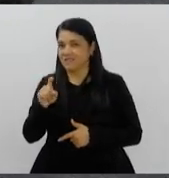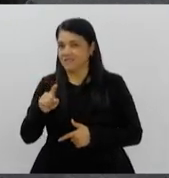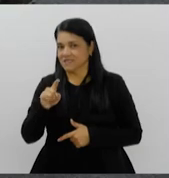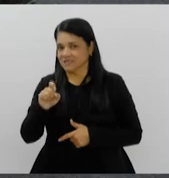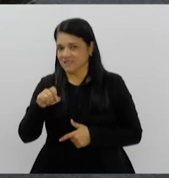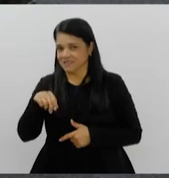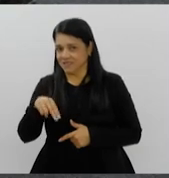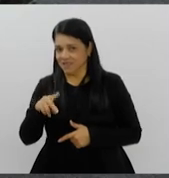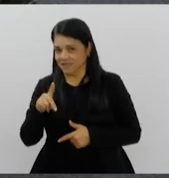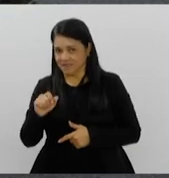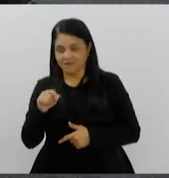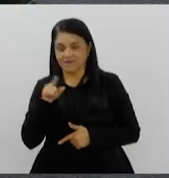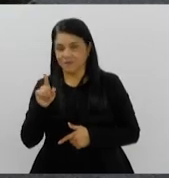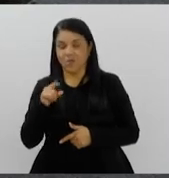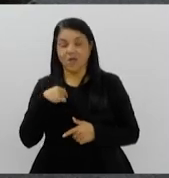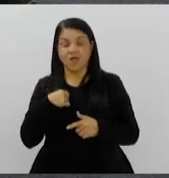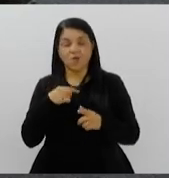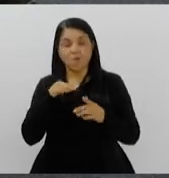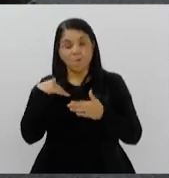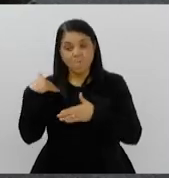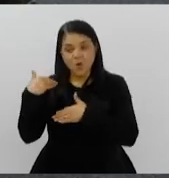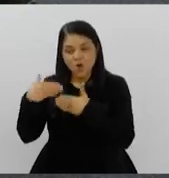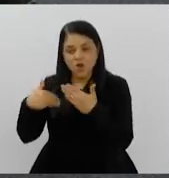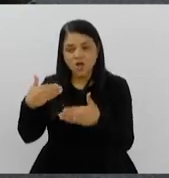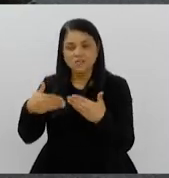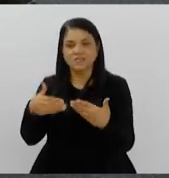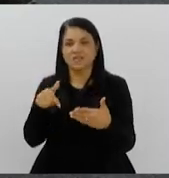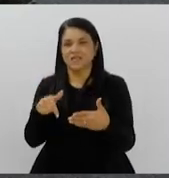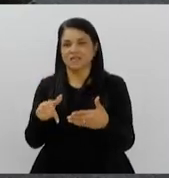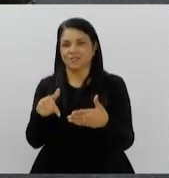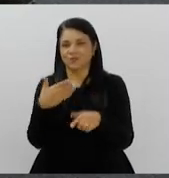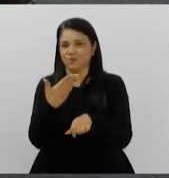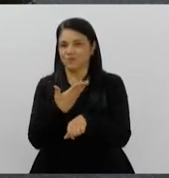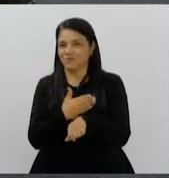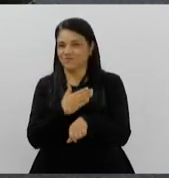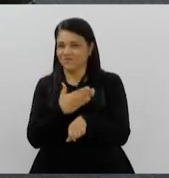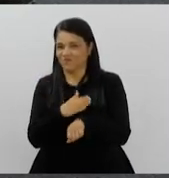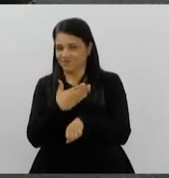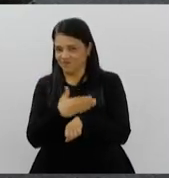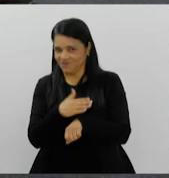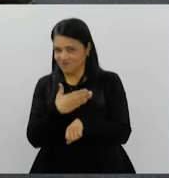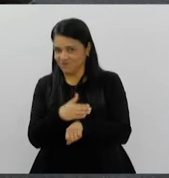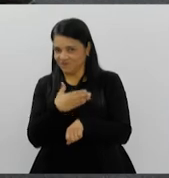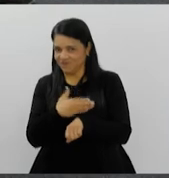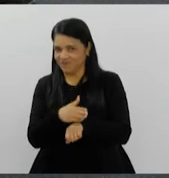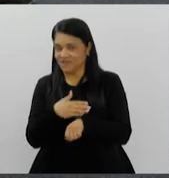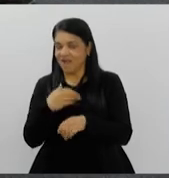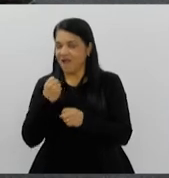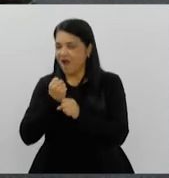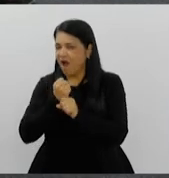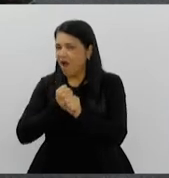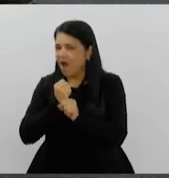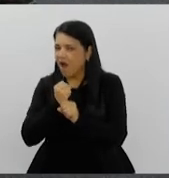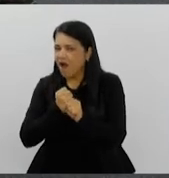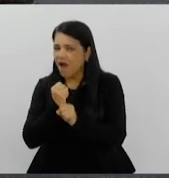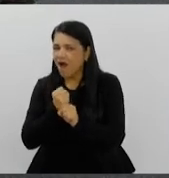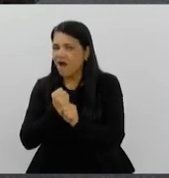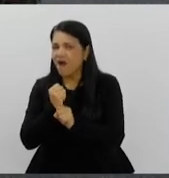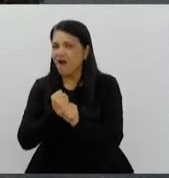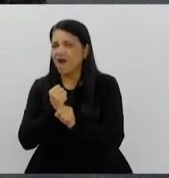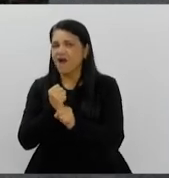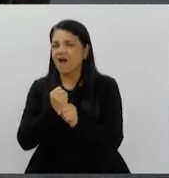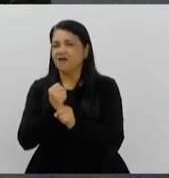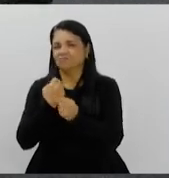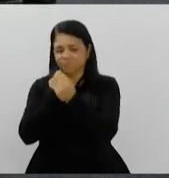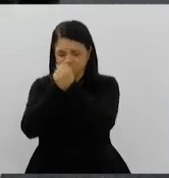era useiro e vezeiro e era mais a prática do que a exceção durante anos e anos e anos, que